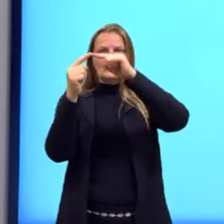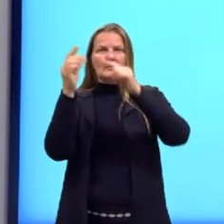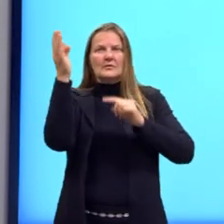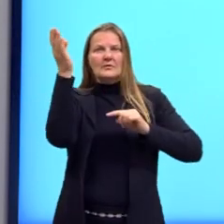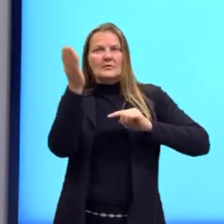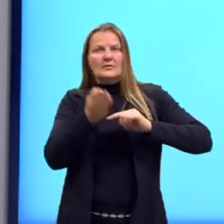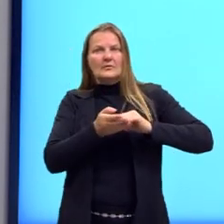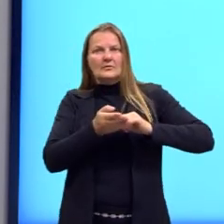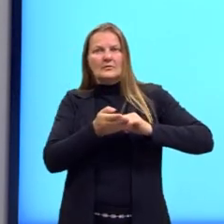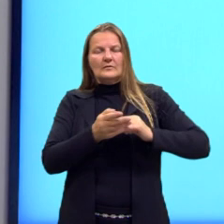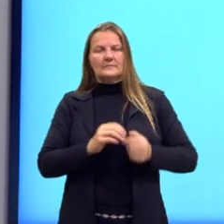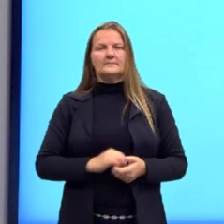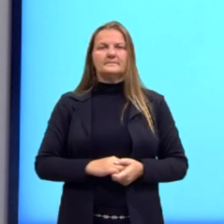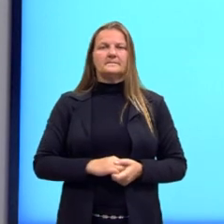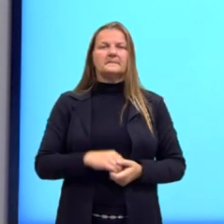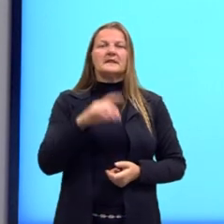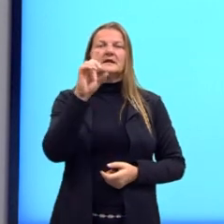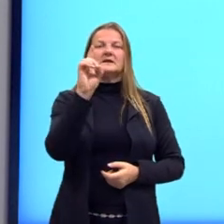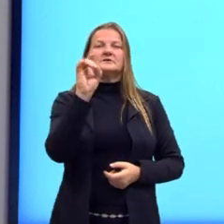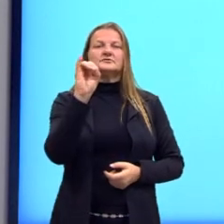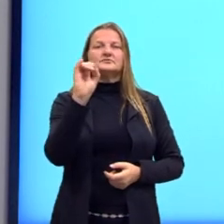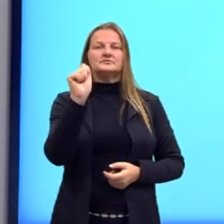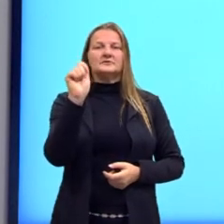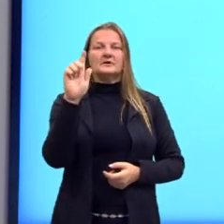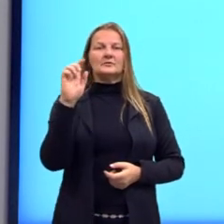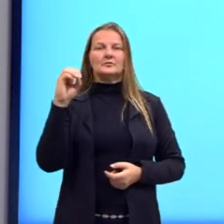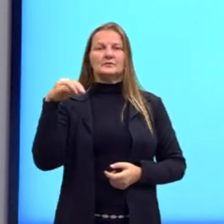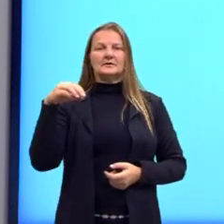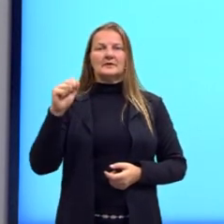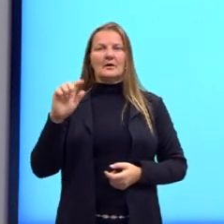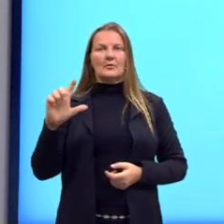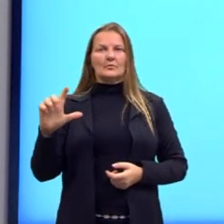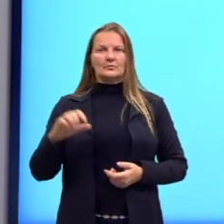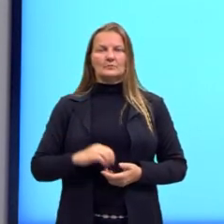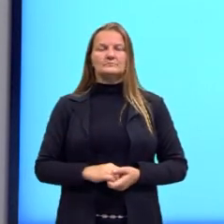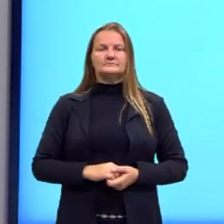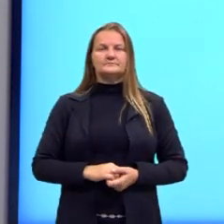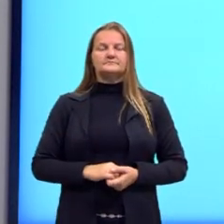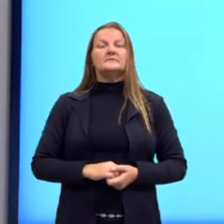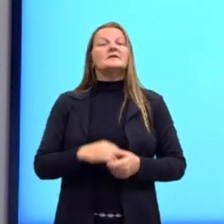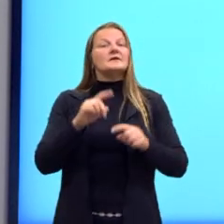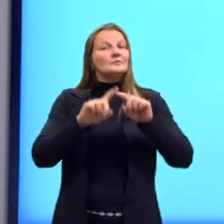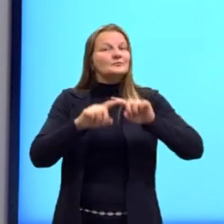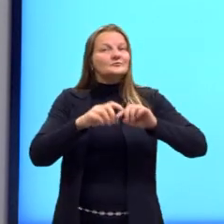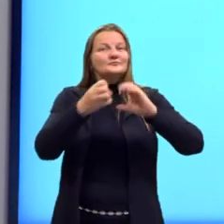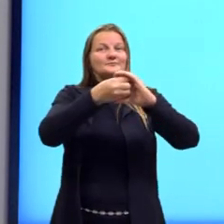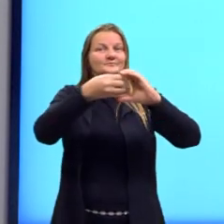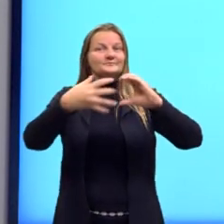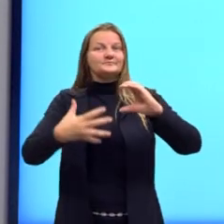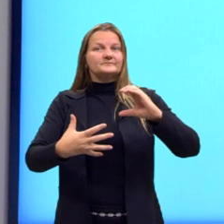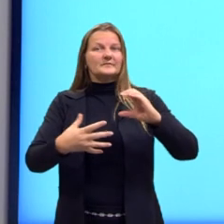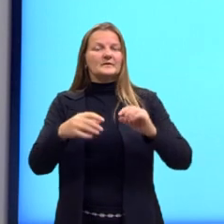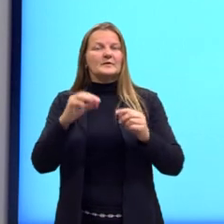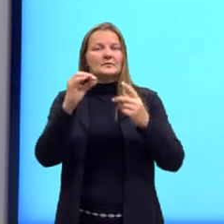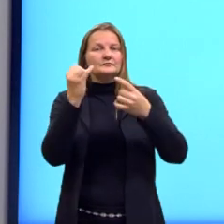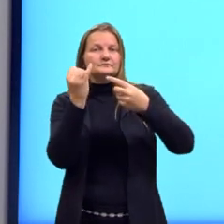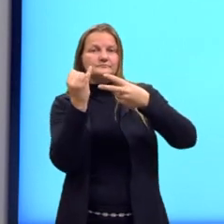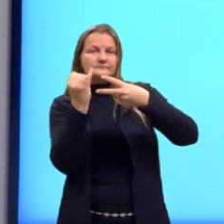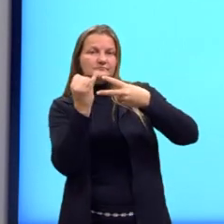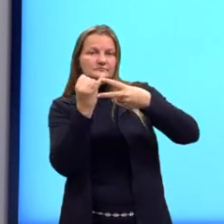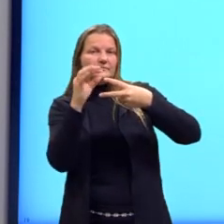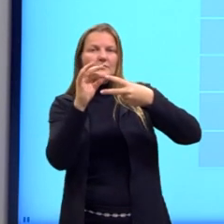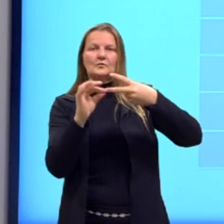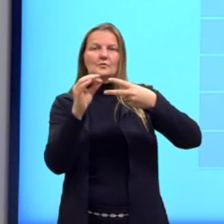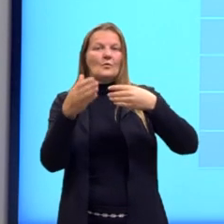segmento ali de reto é chamado diagonal Esses são os elementos então de um polígono